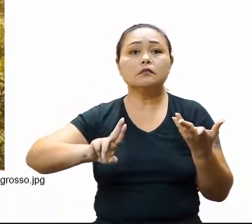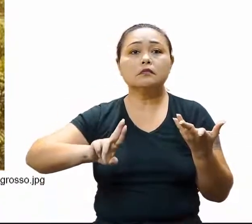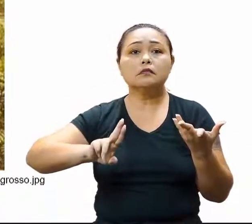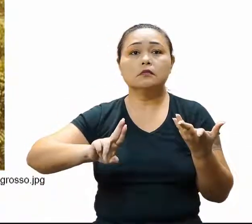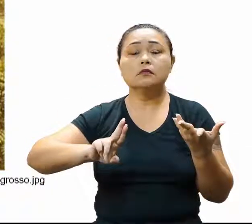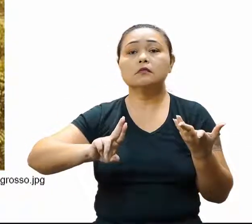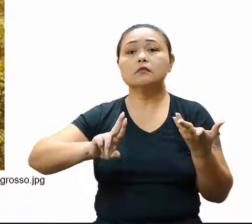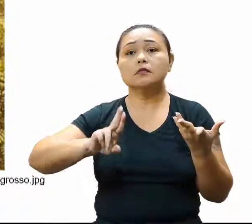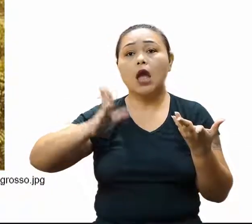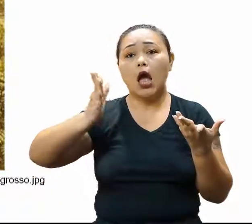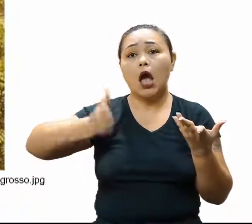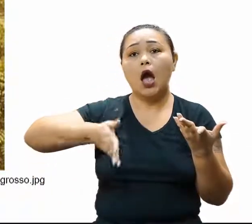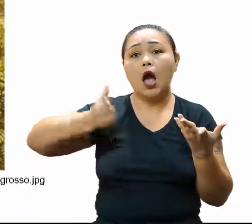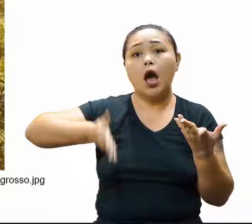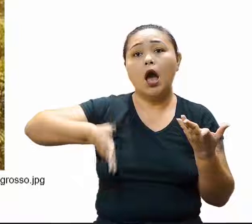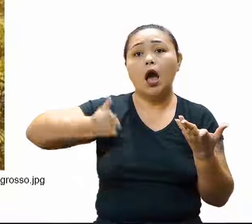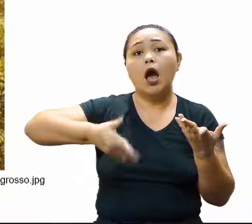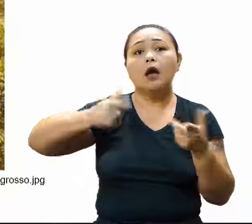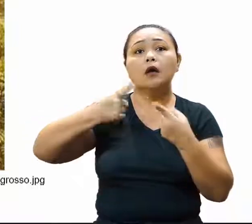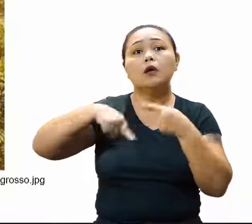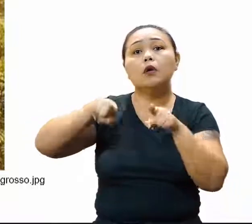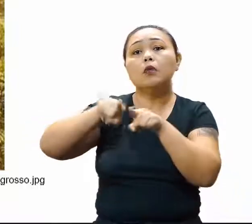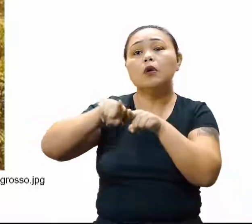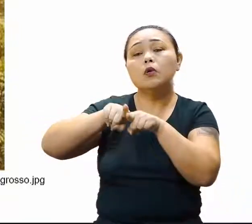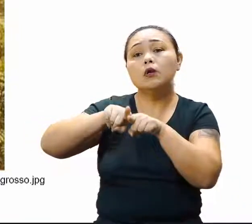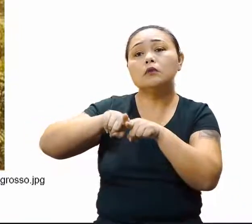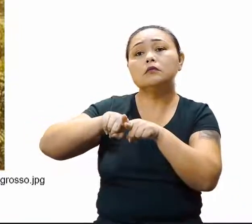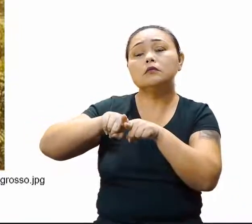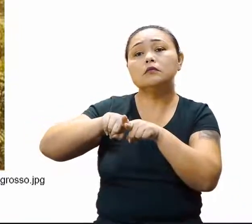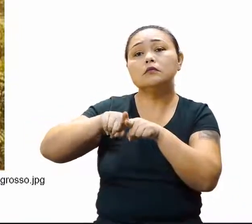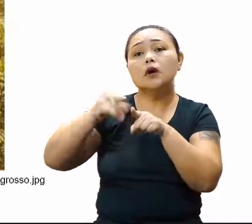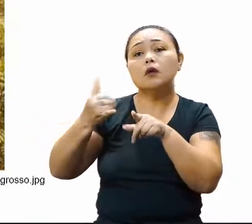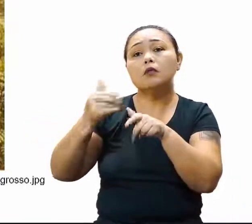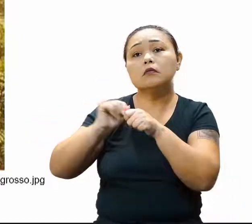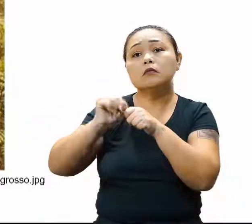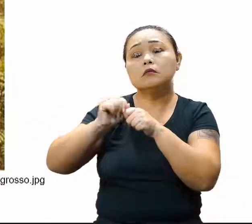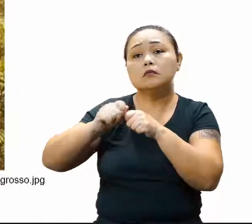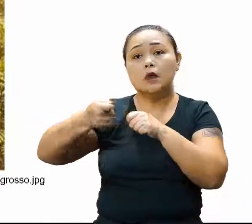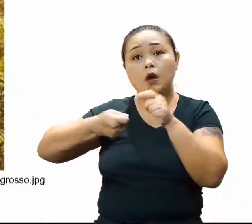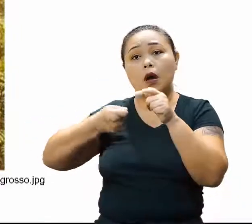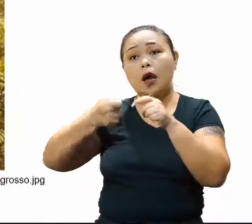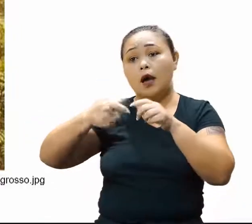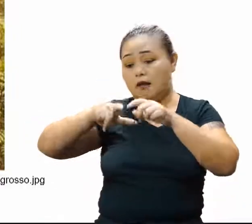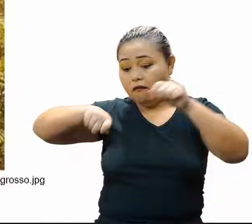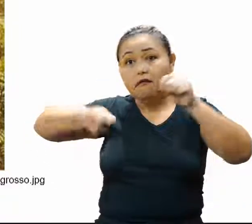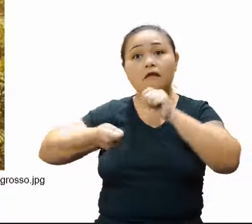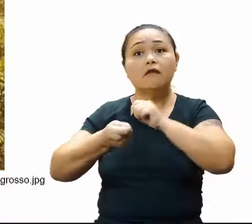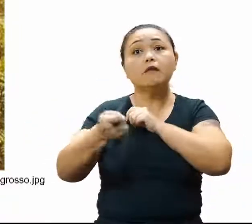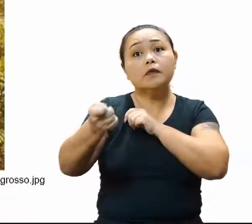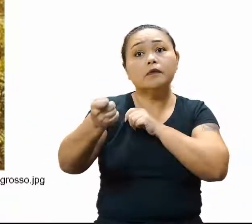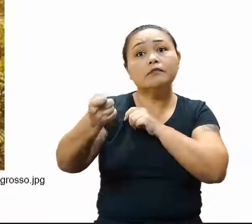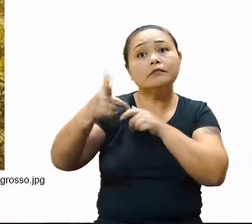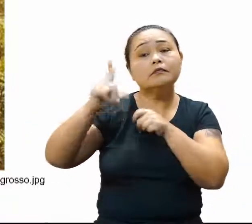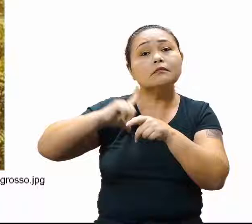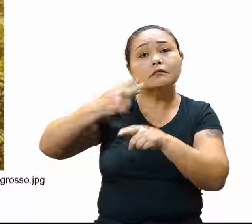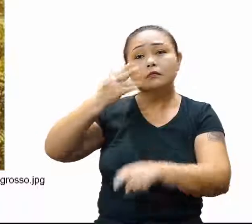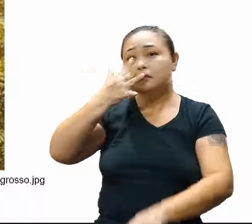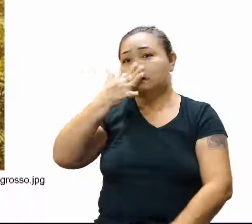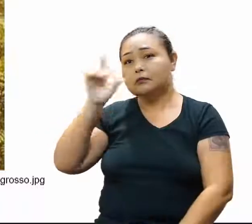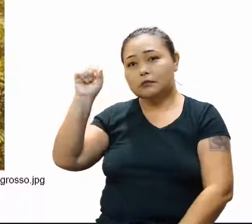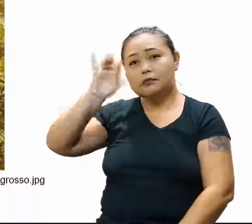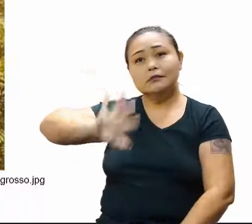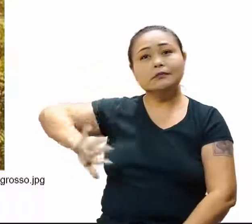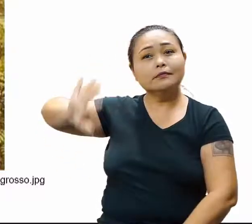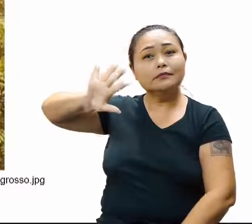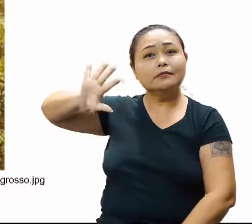né? A arma de fogo, como também a espada, como vocês observam nessa imagem aqui. Então,